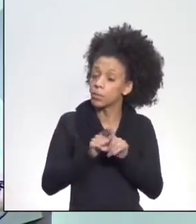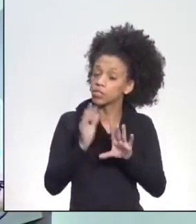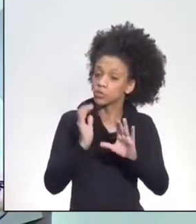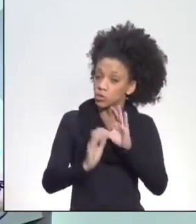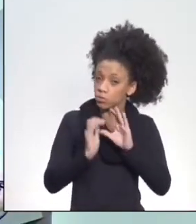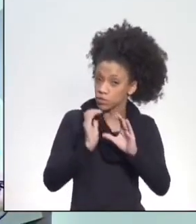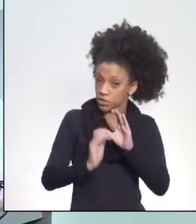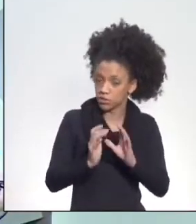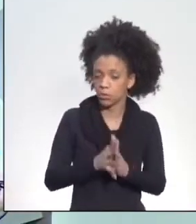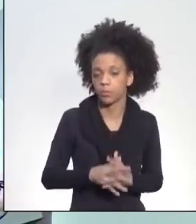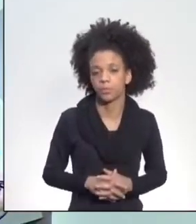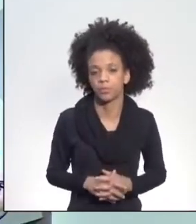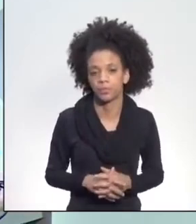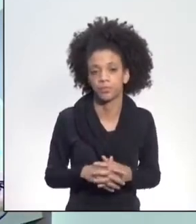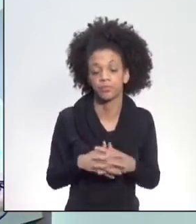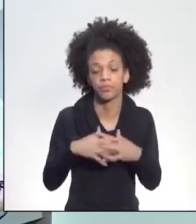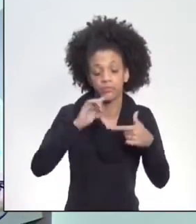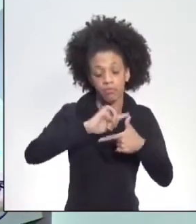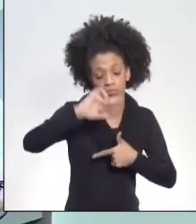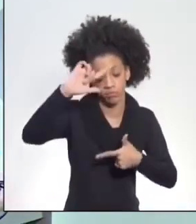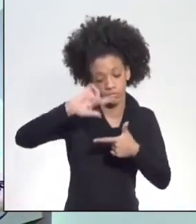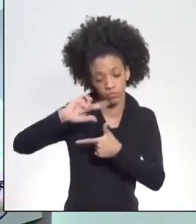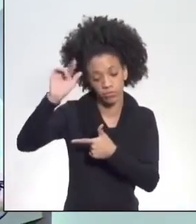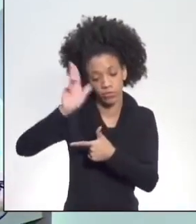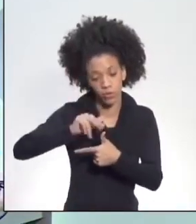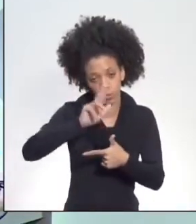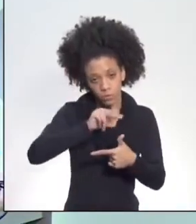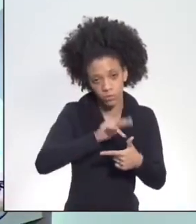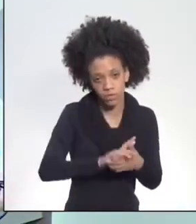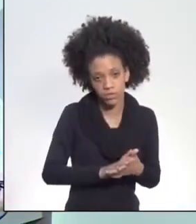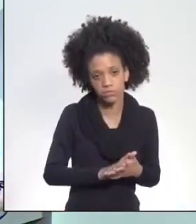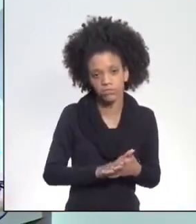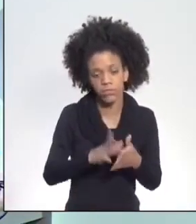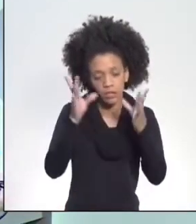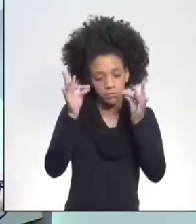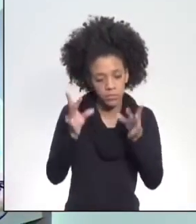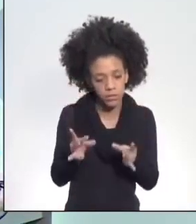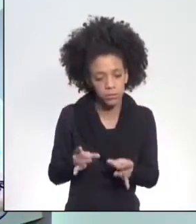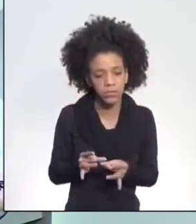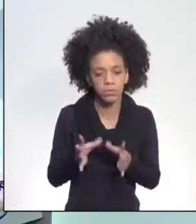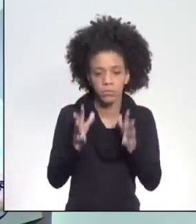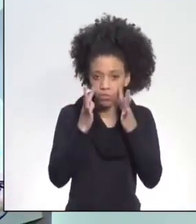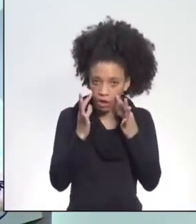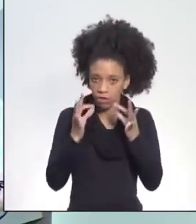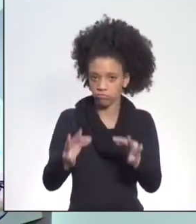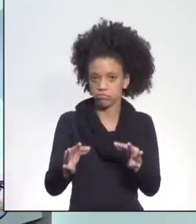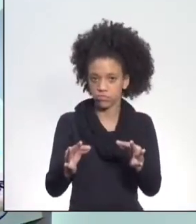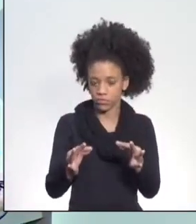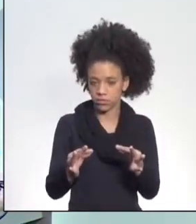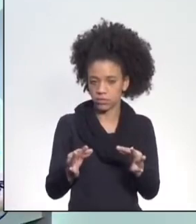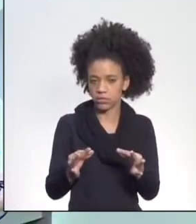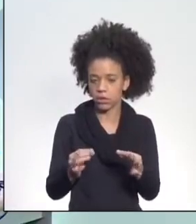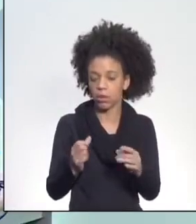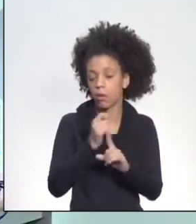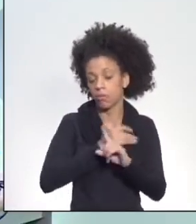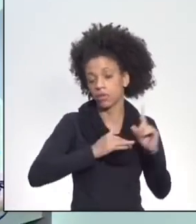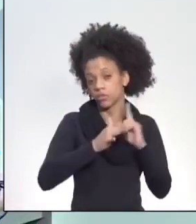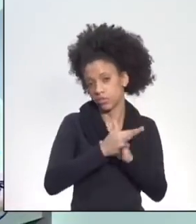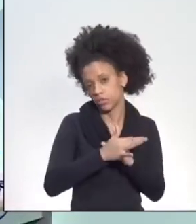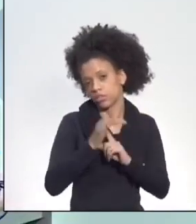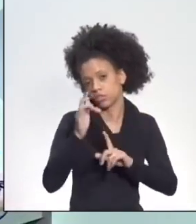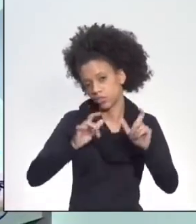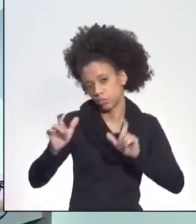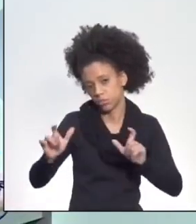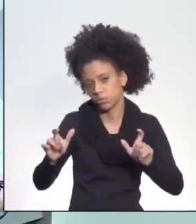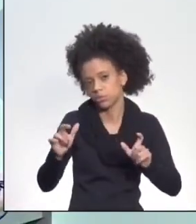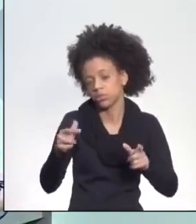comunicação. Tá? O grafite ele é utilizado especialmente para chamar a atenção da população e da sociedade